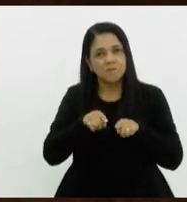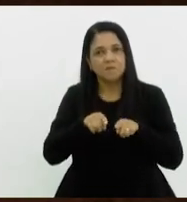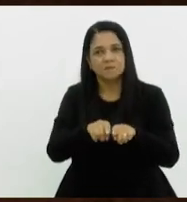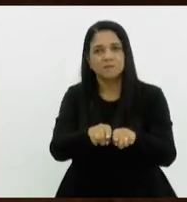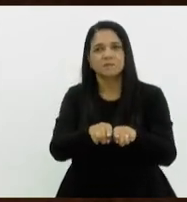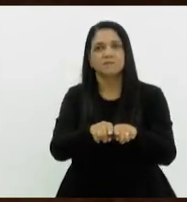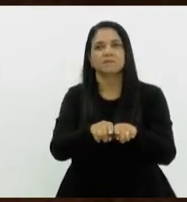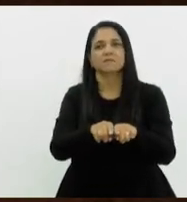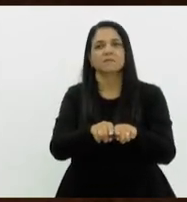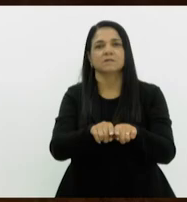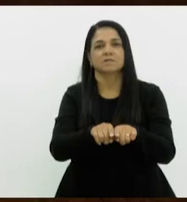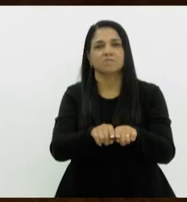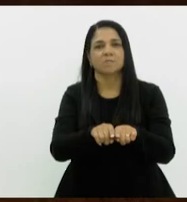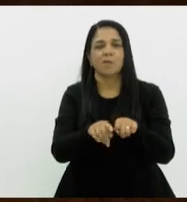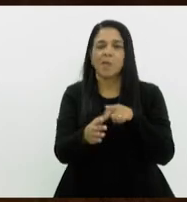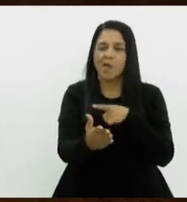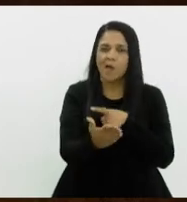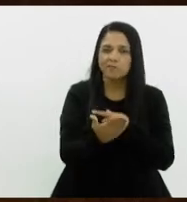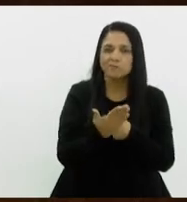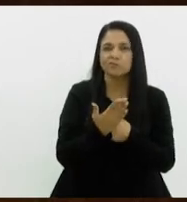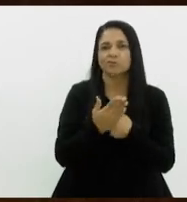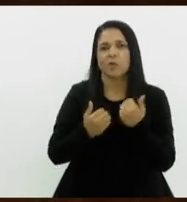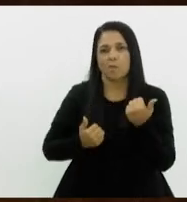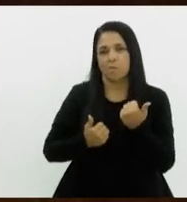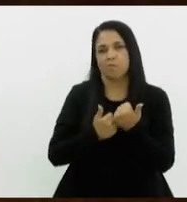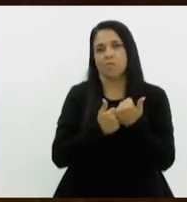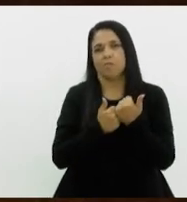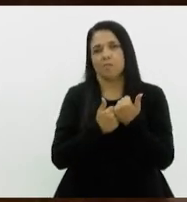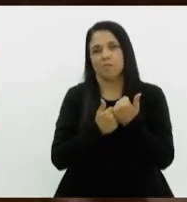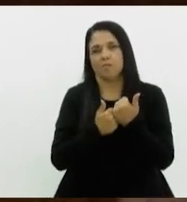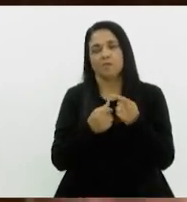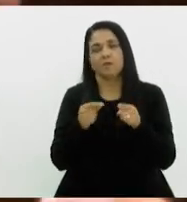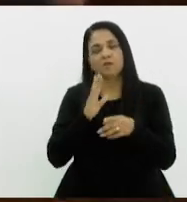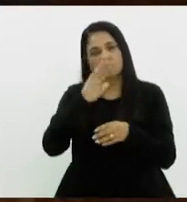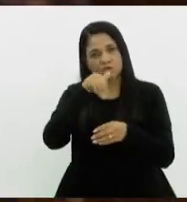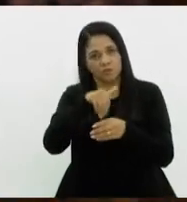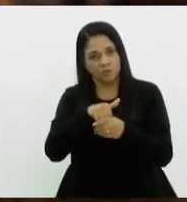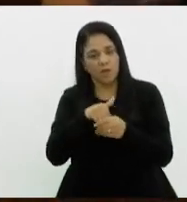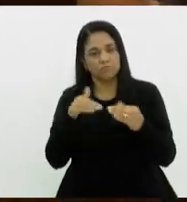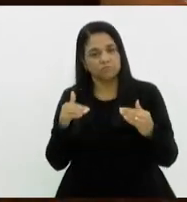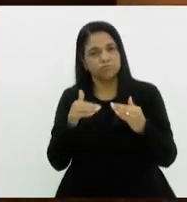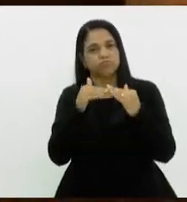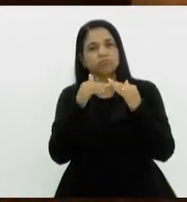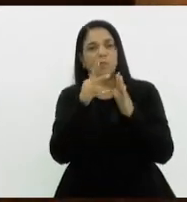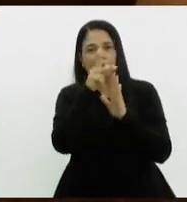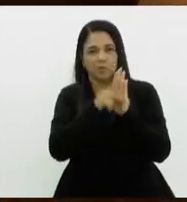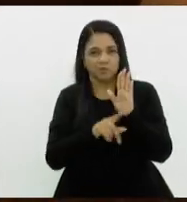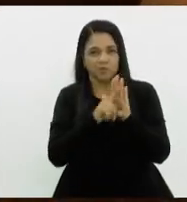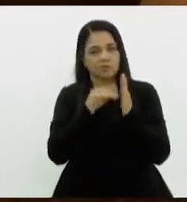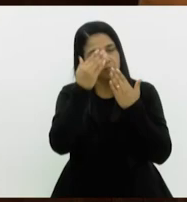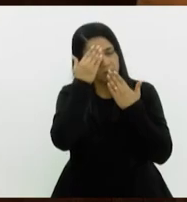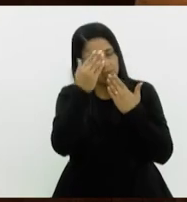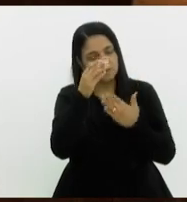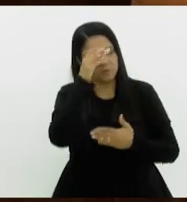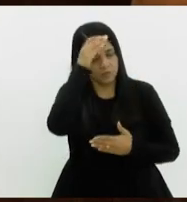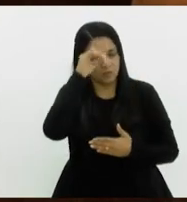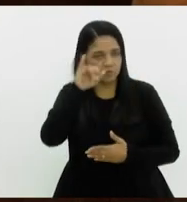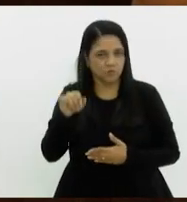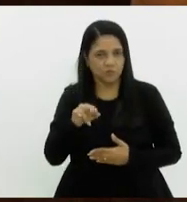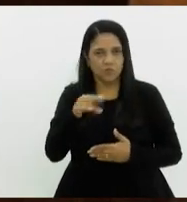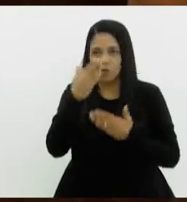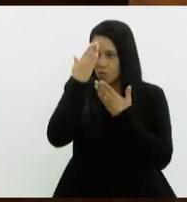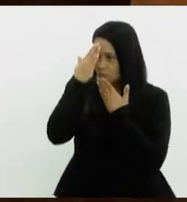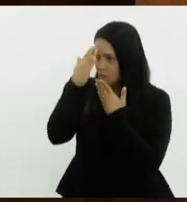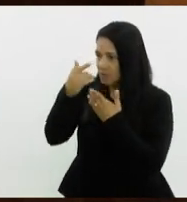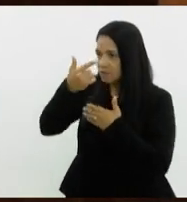parceria, pela contribuição e por aqueles que votaram a favor, então, do nosso projeto. Obrigada, Tia Ju, e